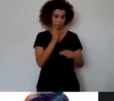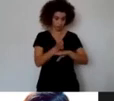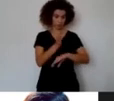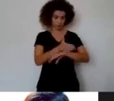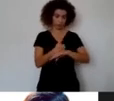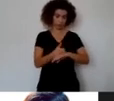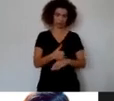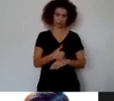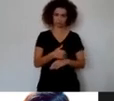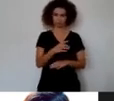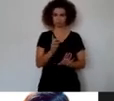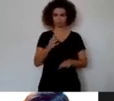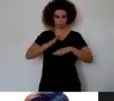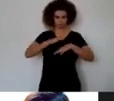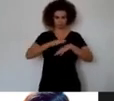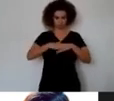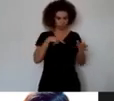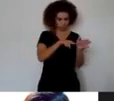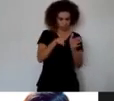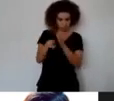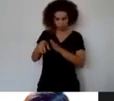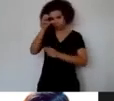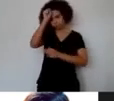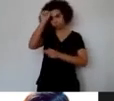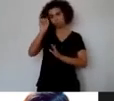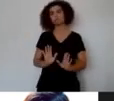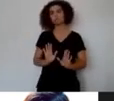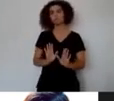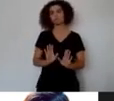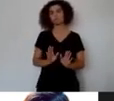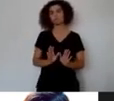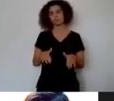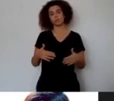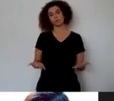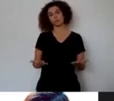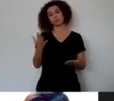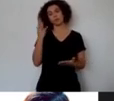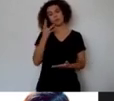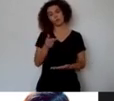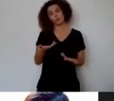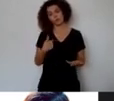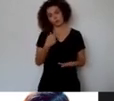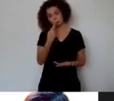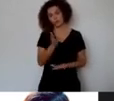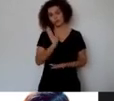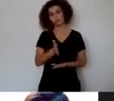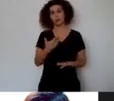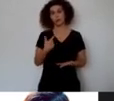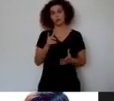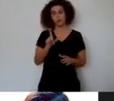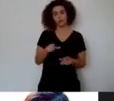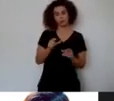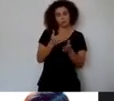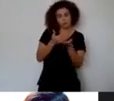pela gente mesmo. Então, eu acho que serviu para, como eu falei, né, plantar uma sementinha aí para a